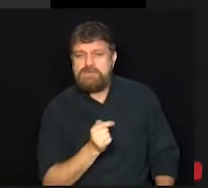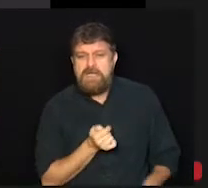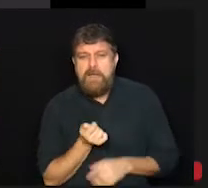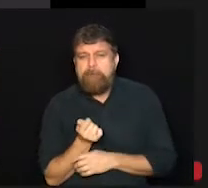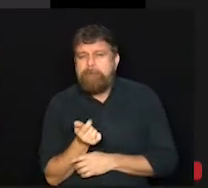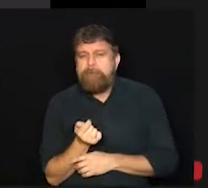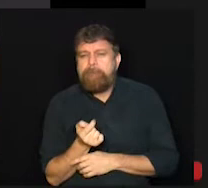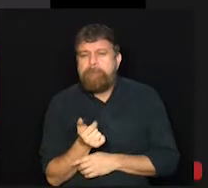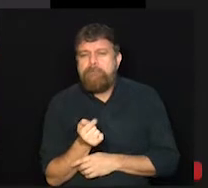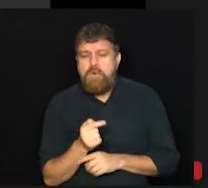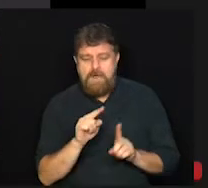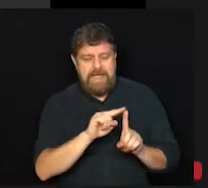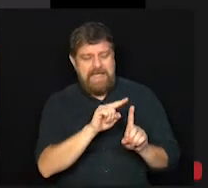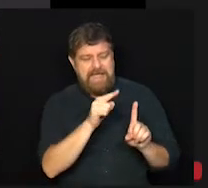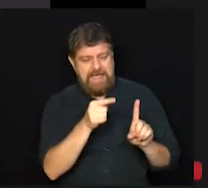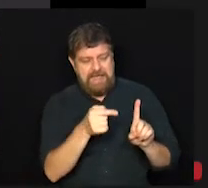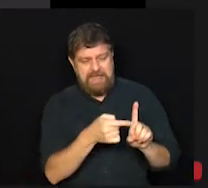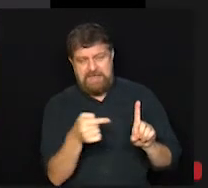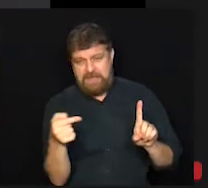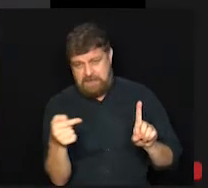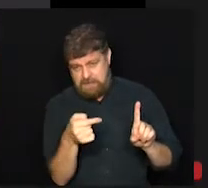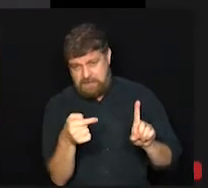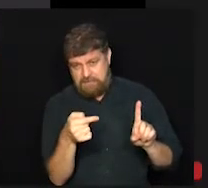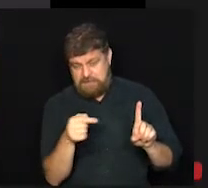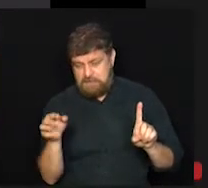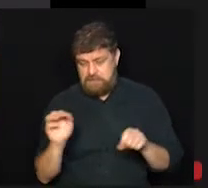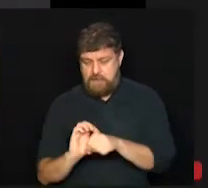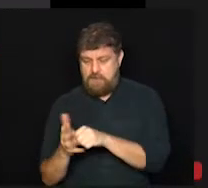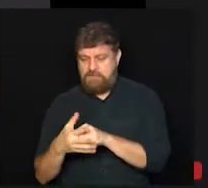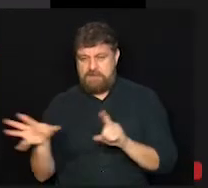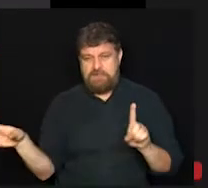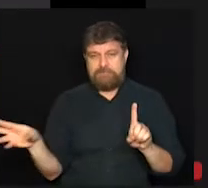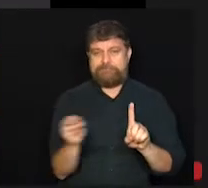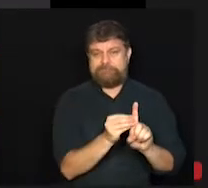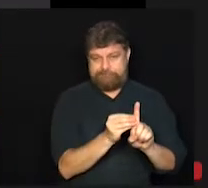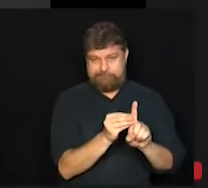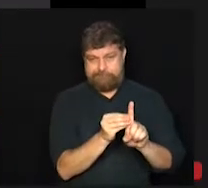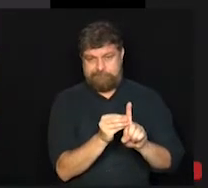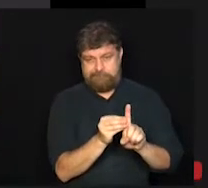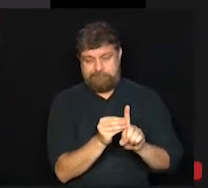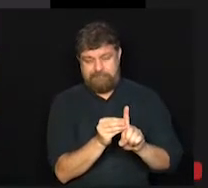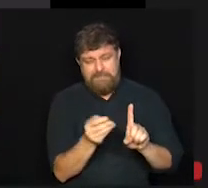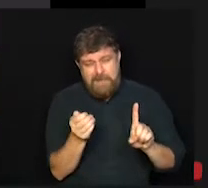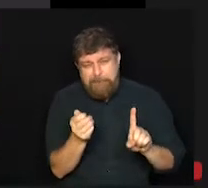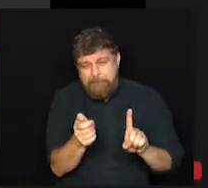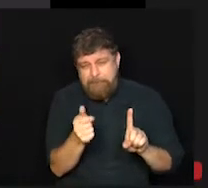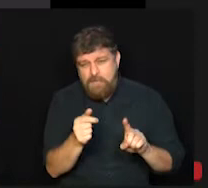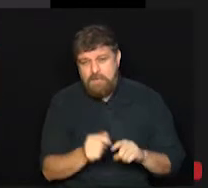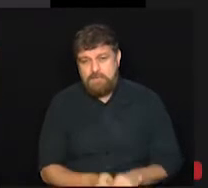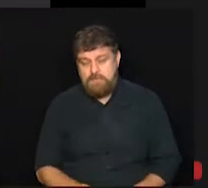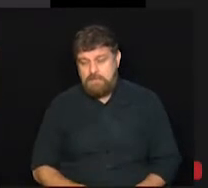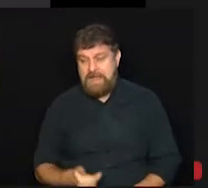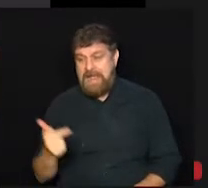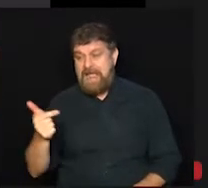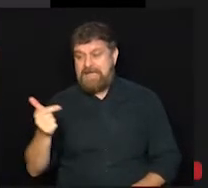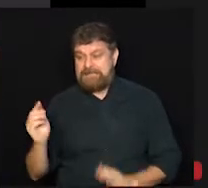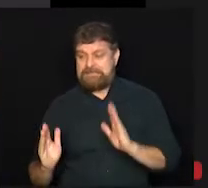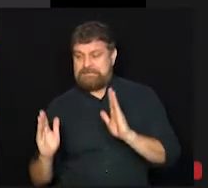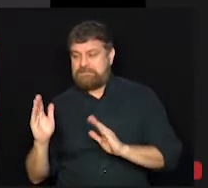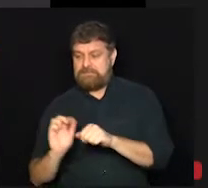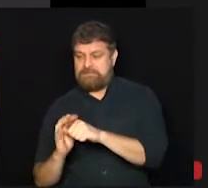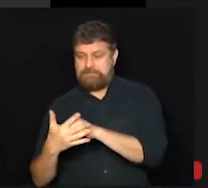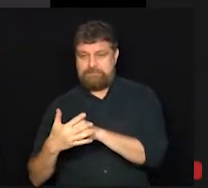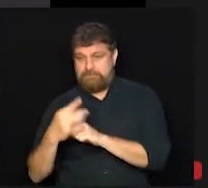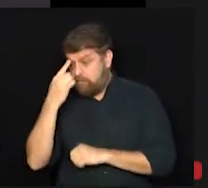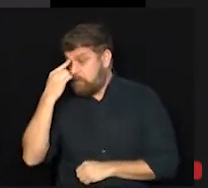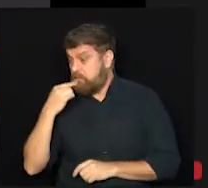poucas gestantes que eram positivas para a Covid. Esta segunda onda mudou o perfil. Ela